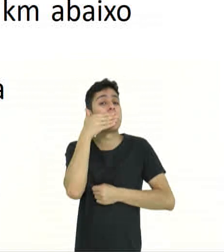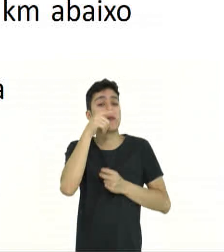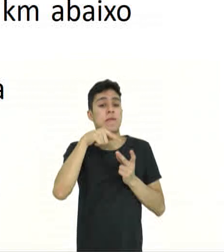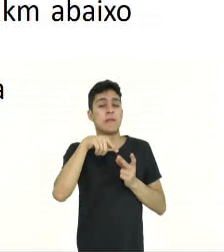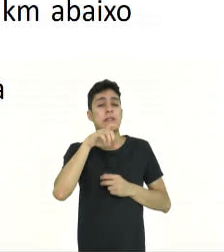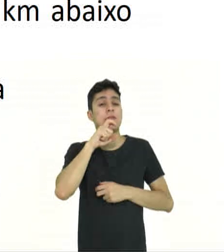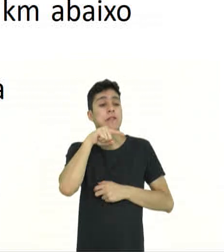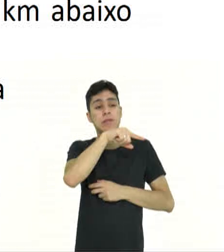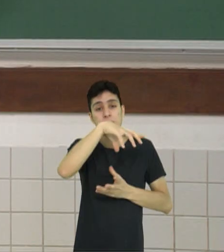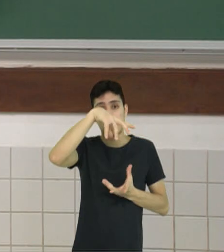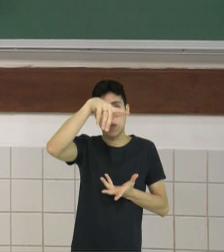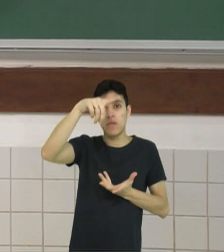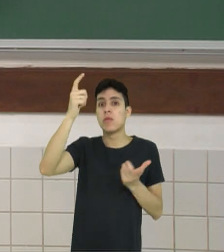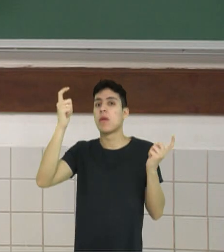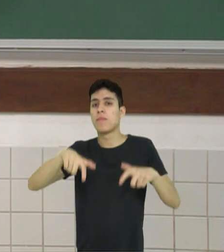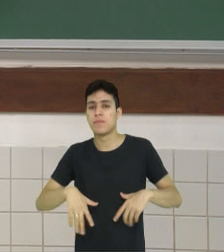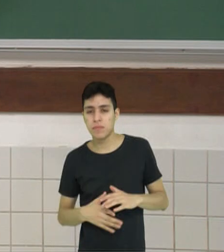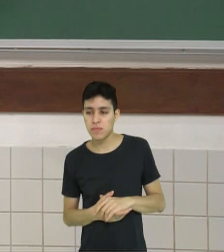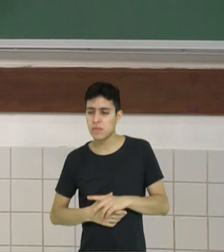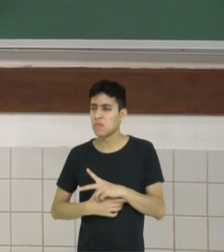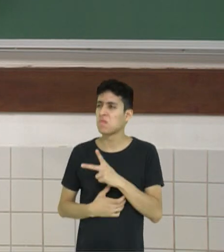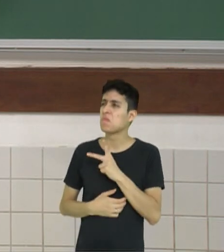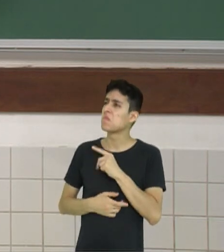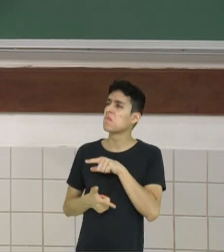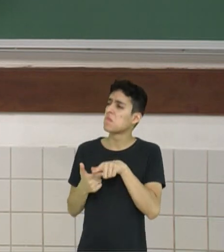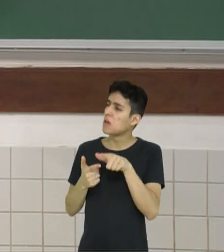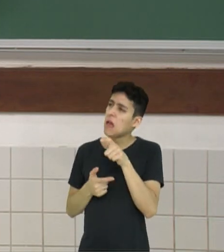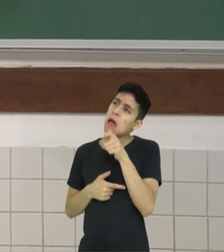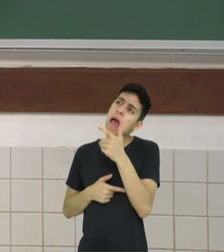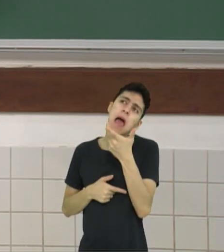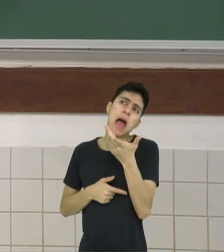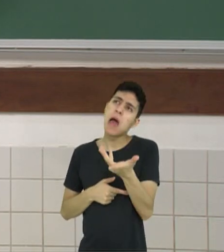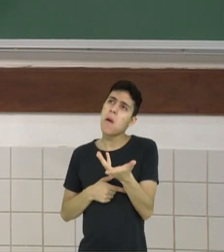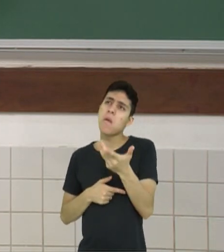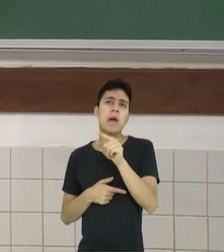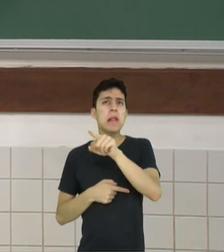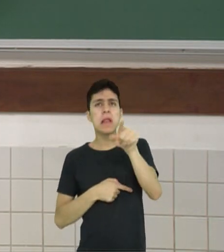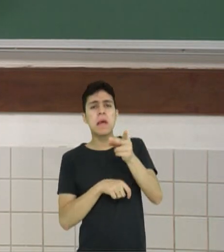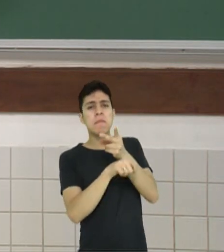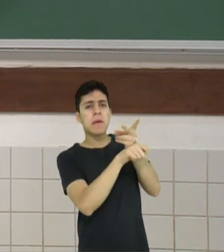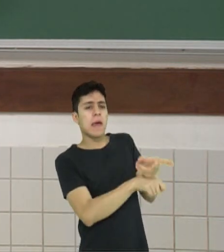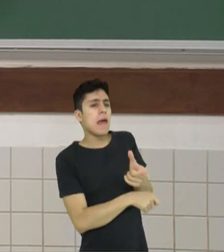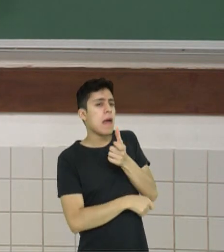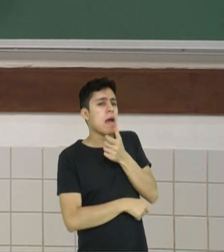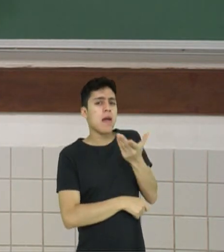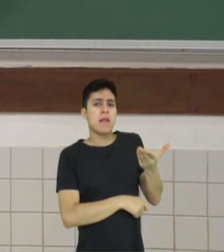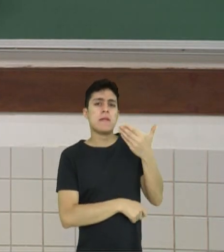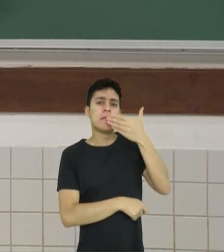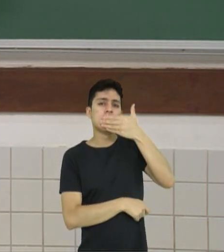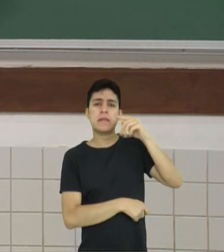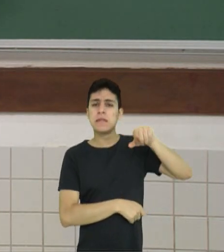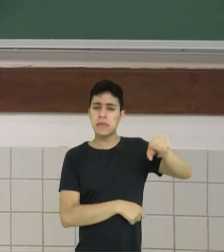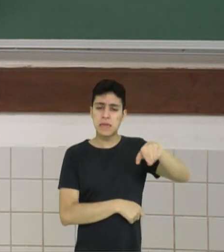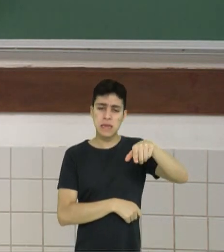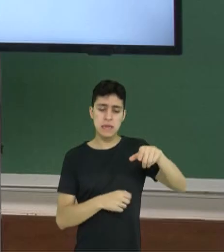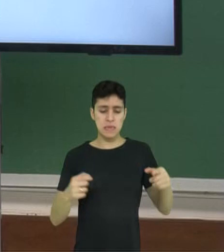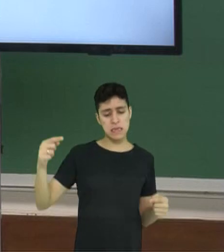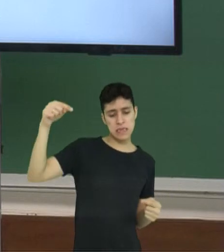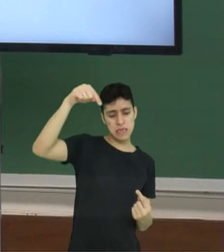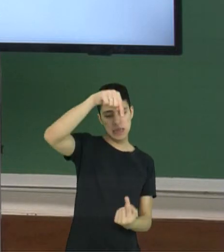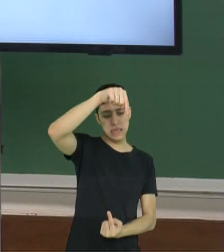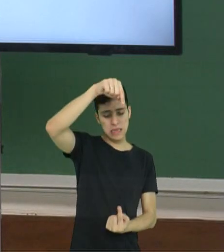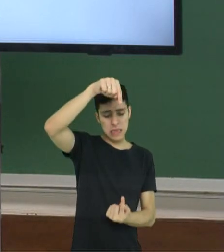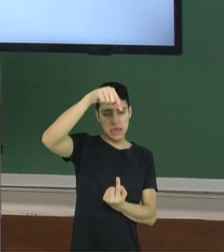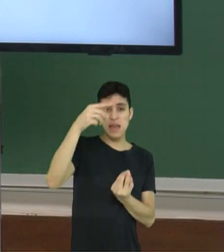planeta. Aí você me pergunta, não, professor, mas tem crise hídrica, não dá para buscar água no Polo Norte, que a água é doce? Né? Então vocês imaginem o